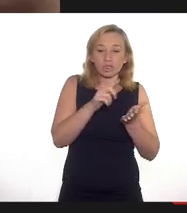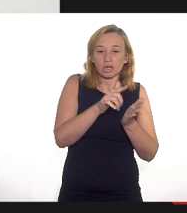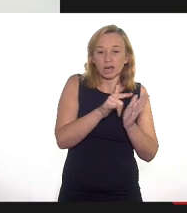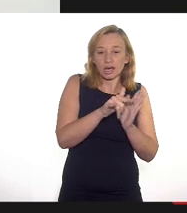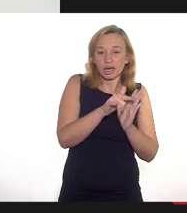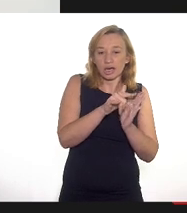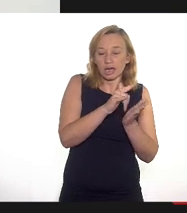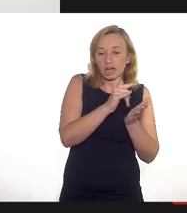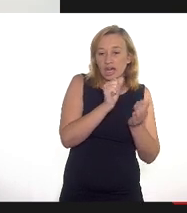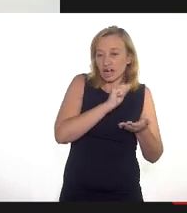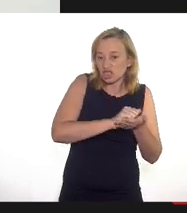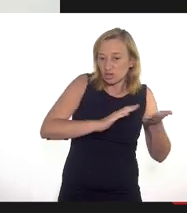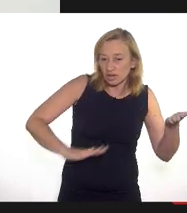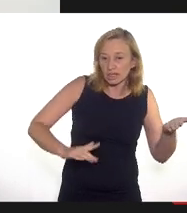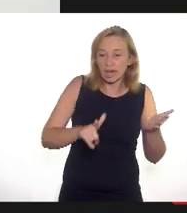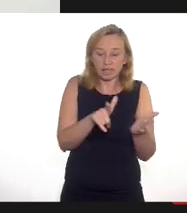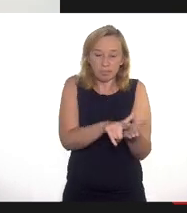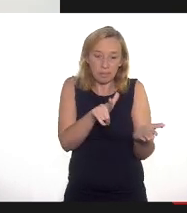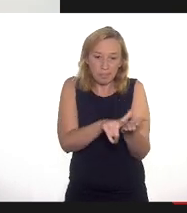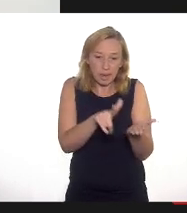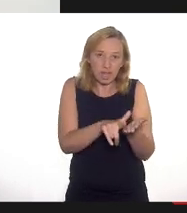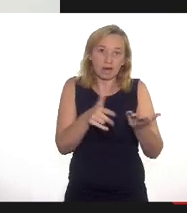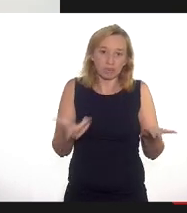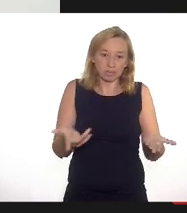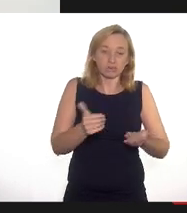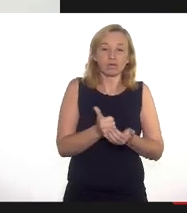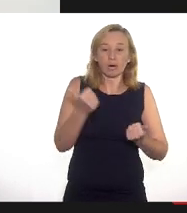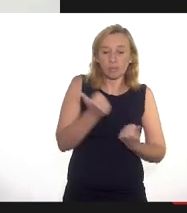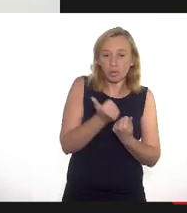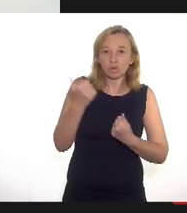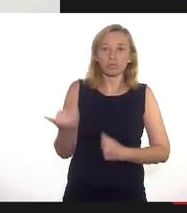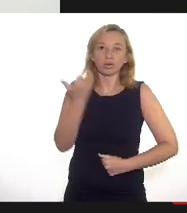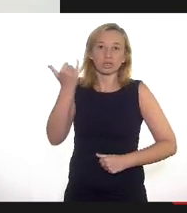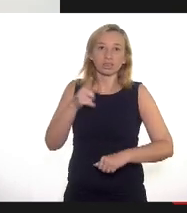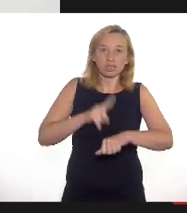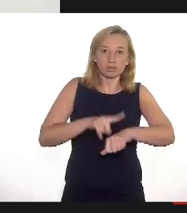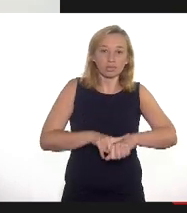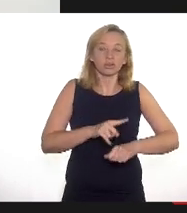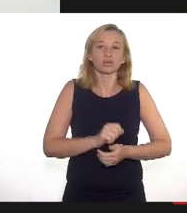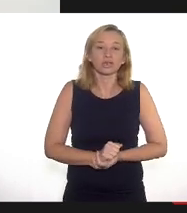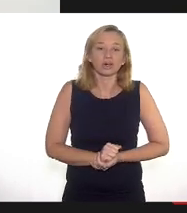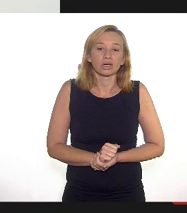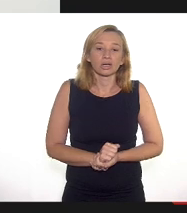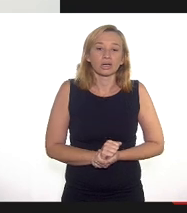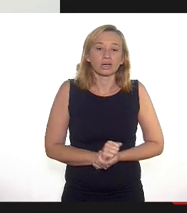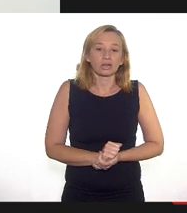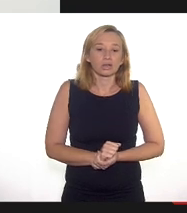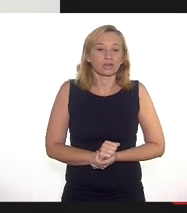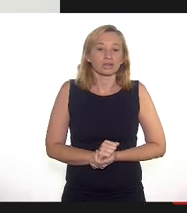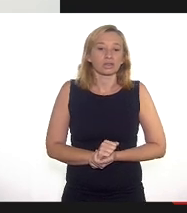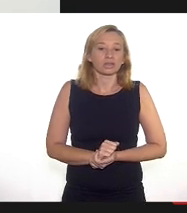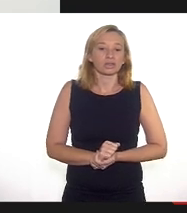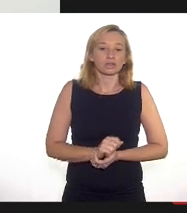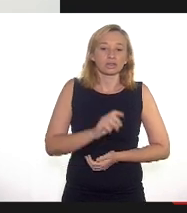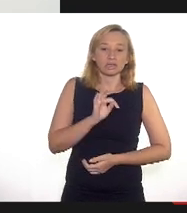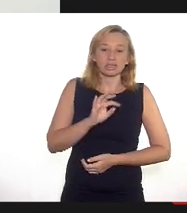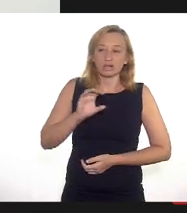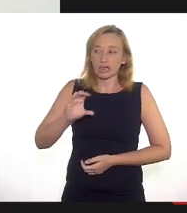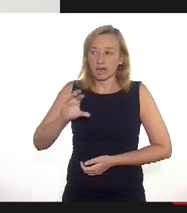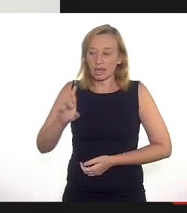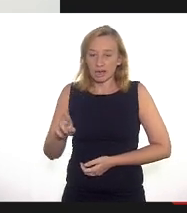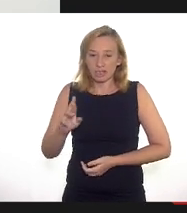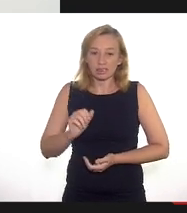né? E um apoio que foi muito importante para a gente nesse momento foi o apoio do CCERJ, né?